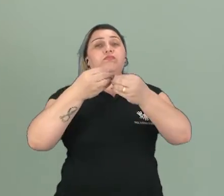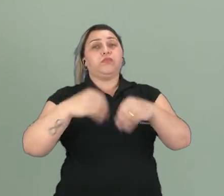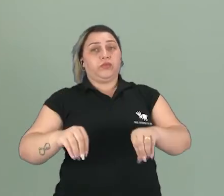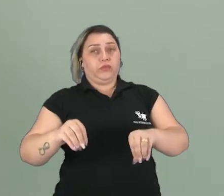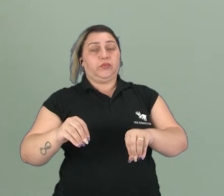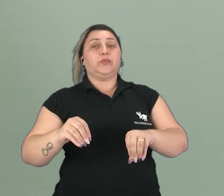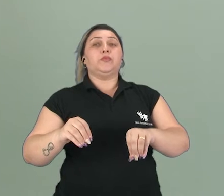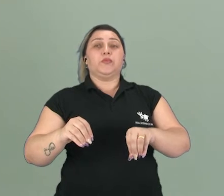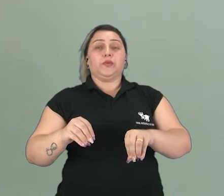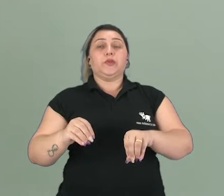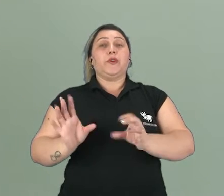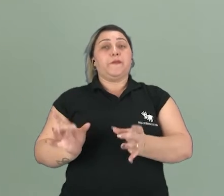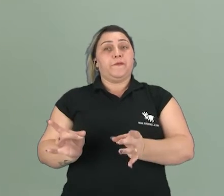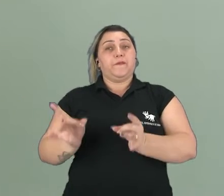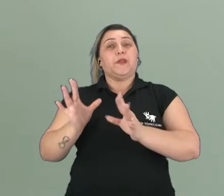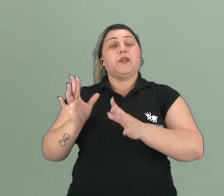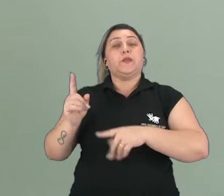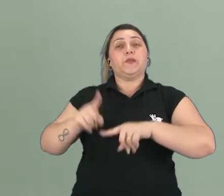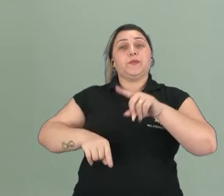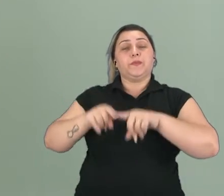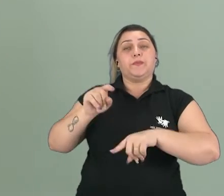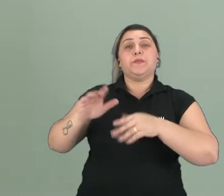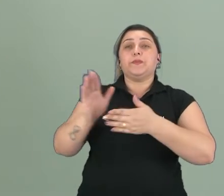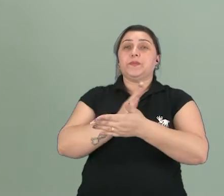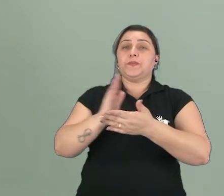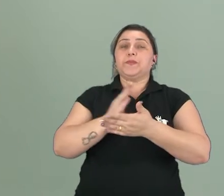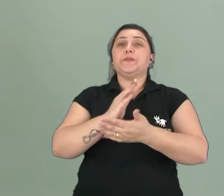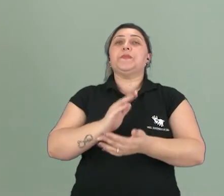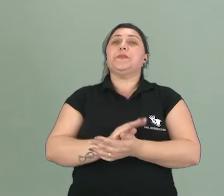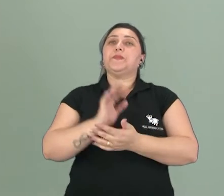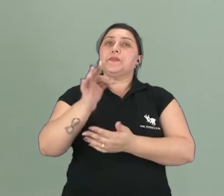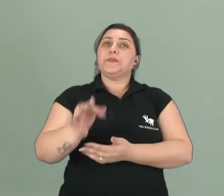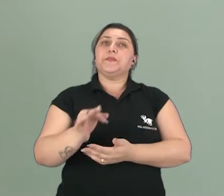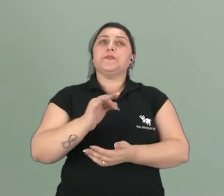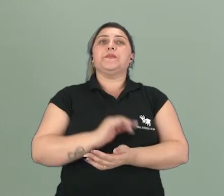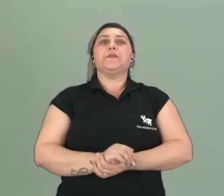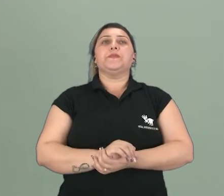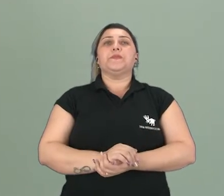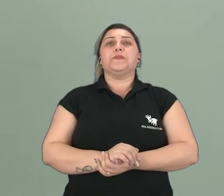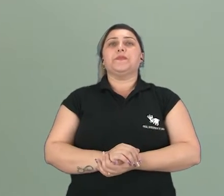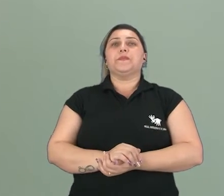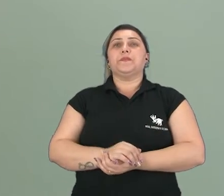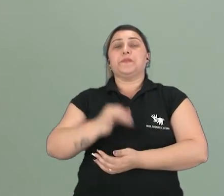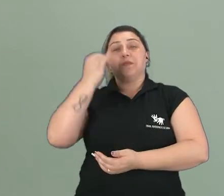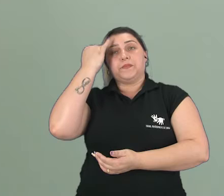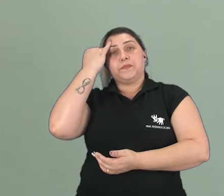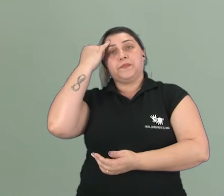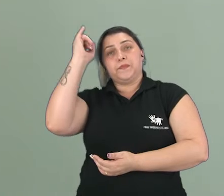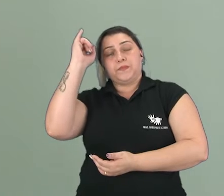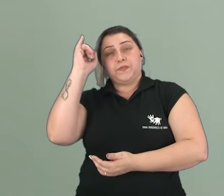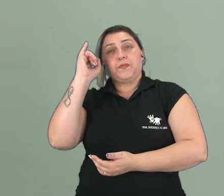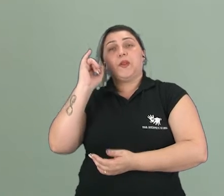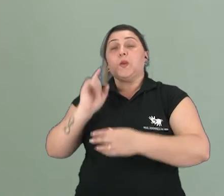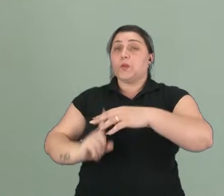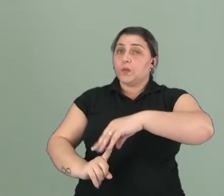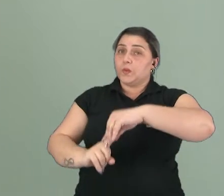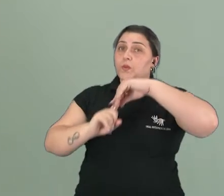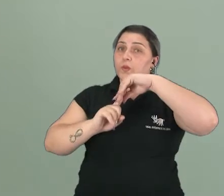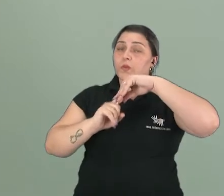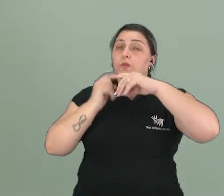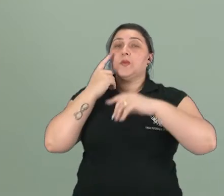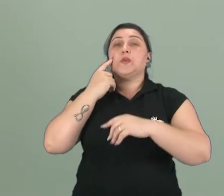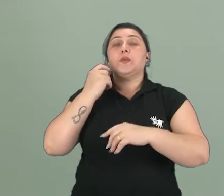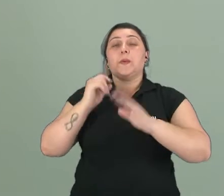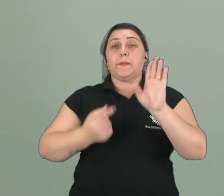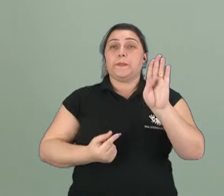a comercialização de determinados produtos, certo? Então, essa ideia de centralizar o poder